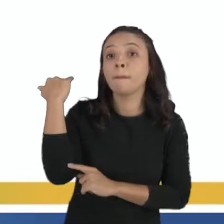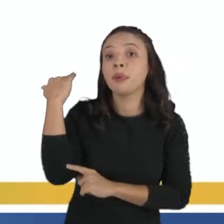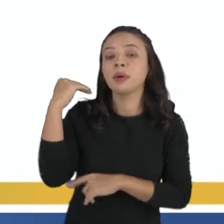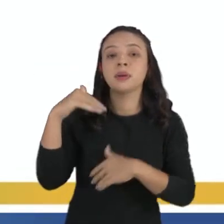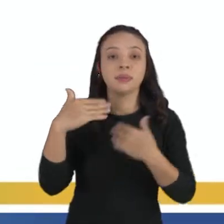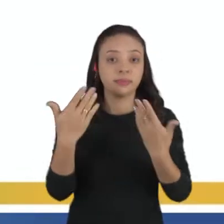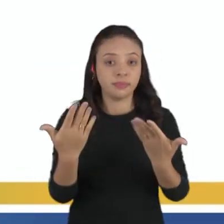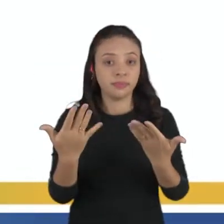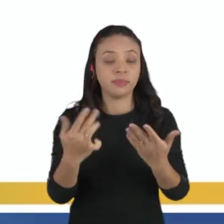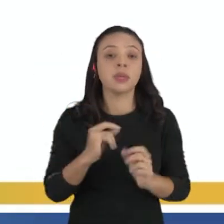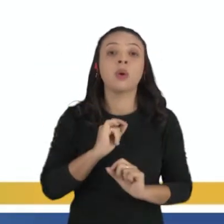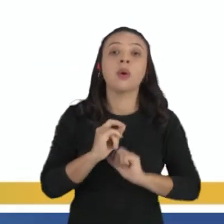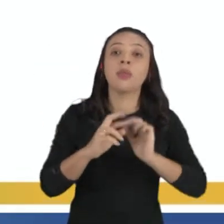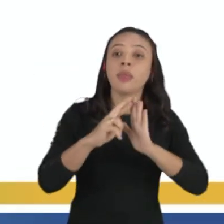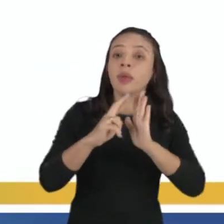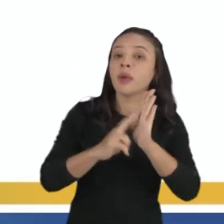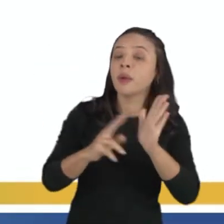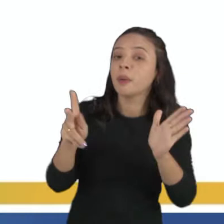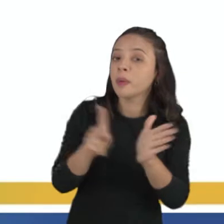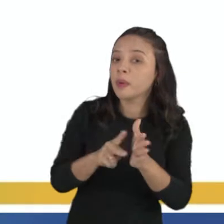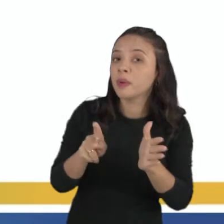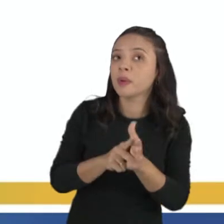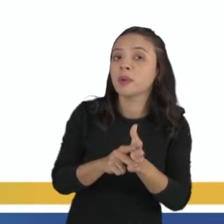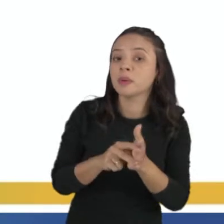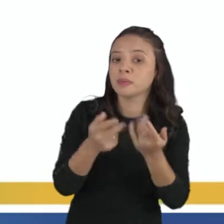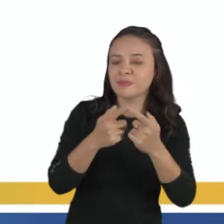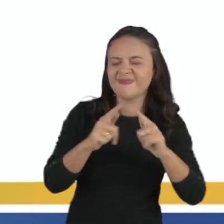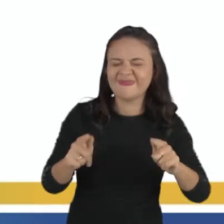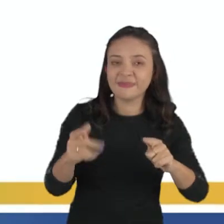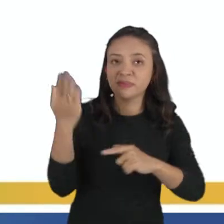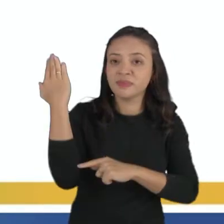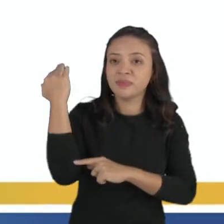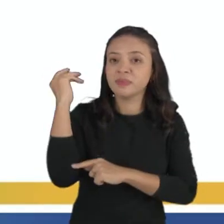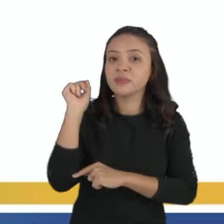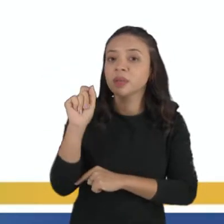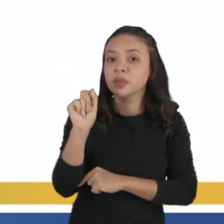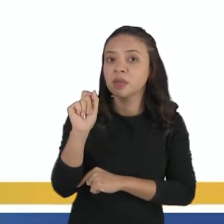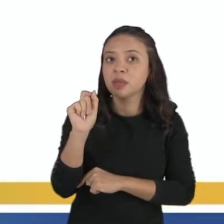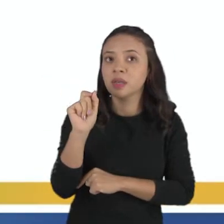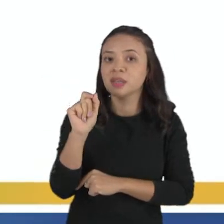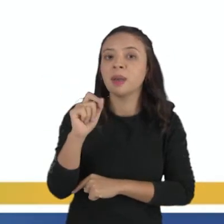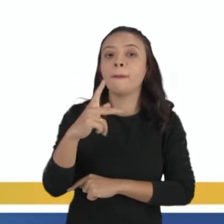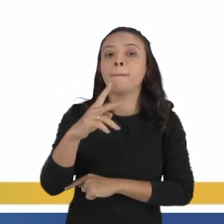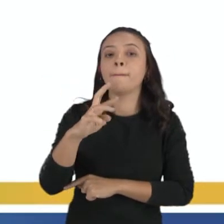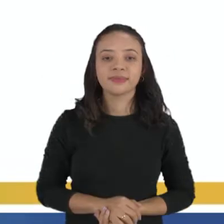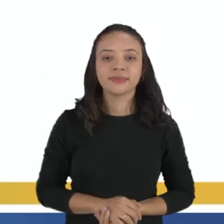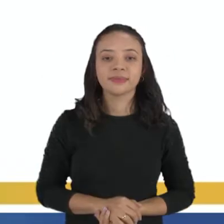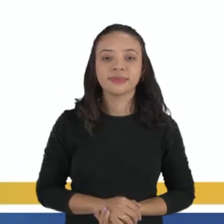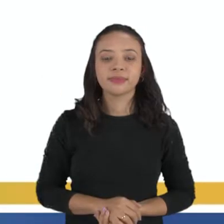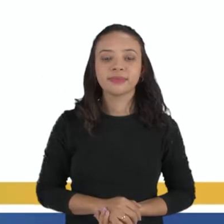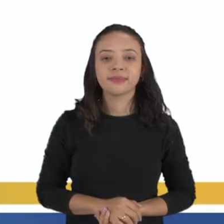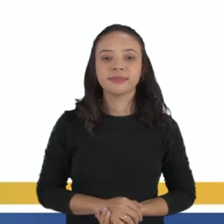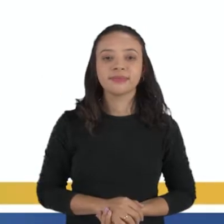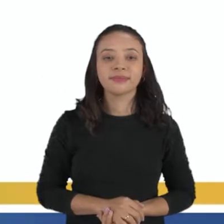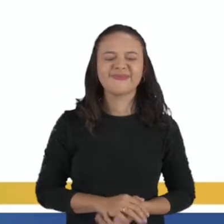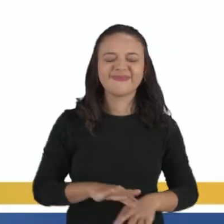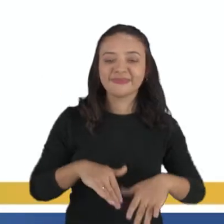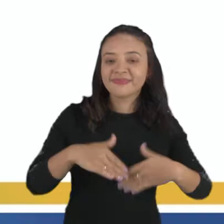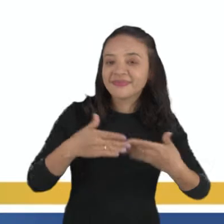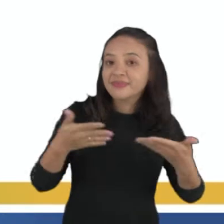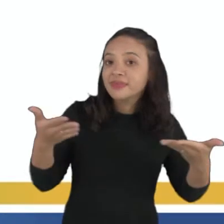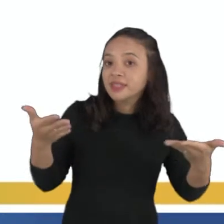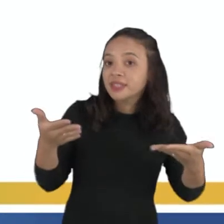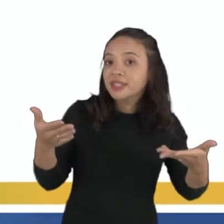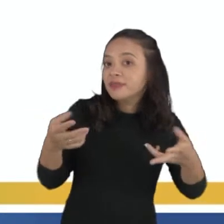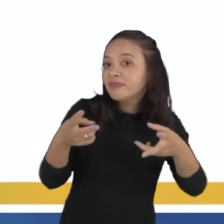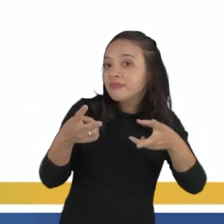Na gramática normativa, nós chamamos o passado de pretérito. Agora,